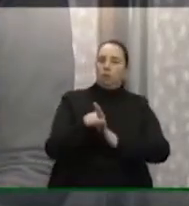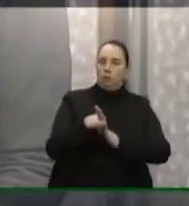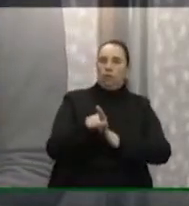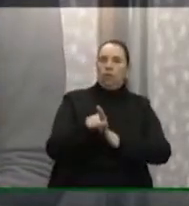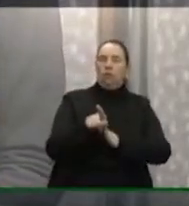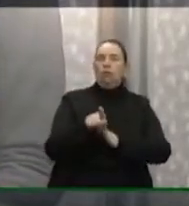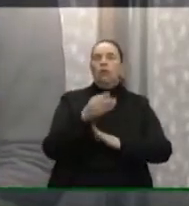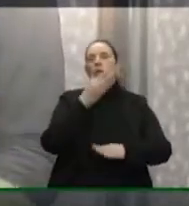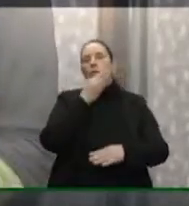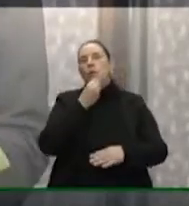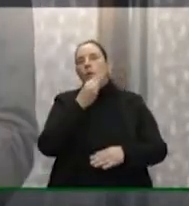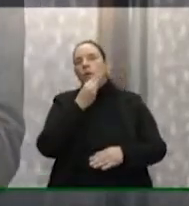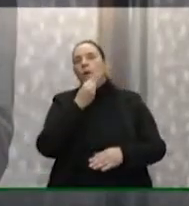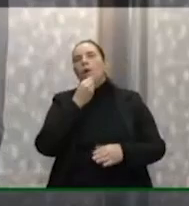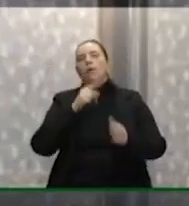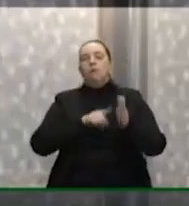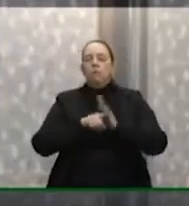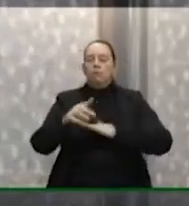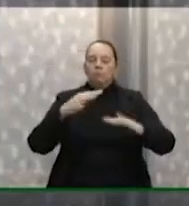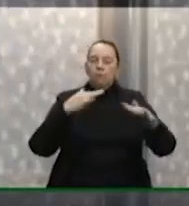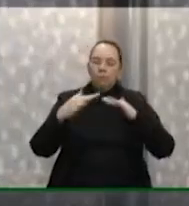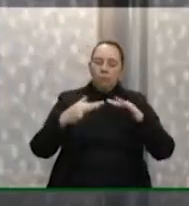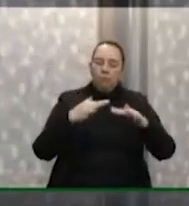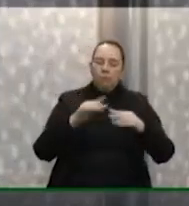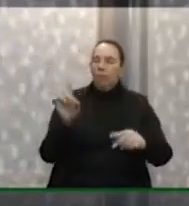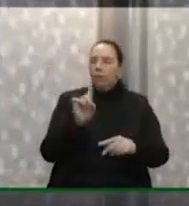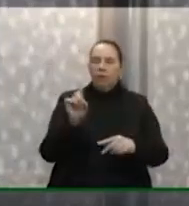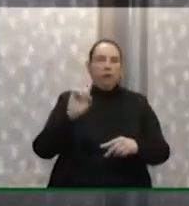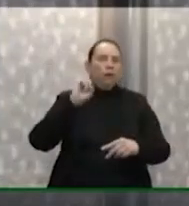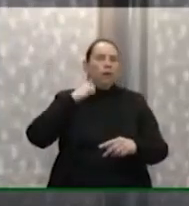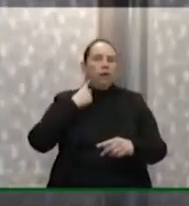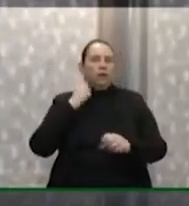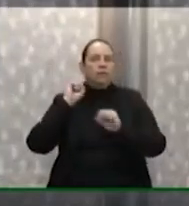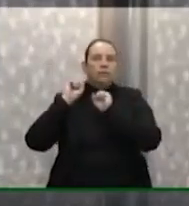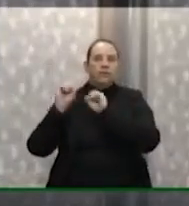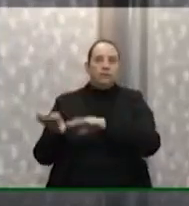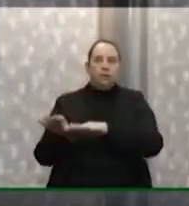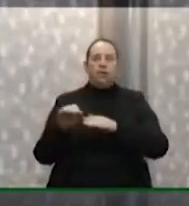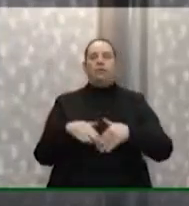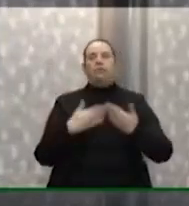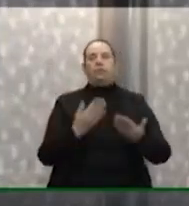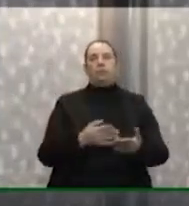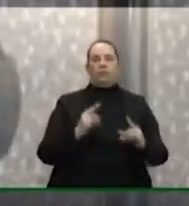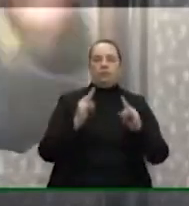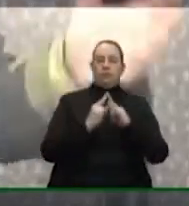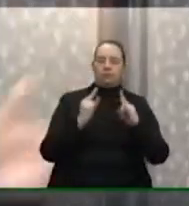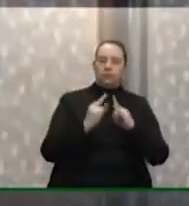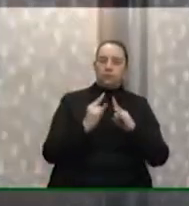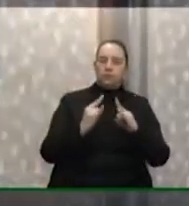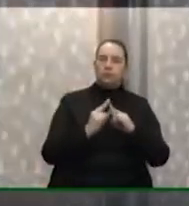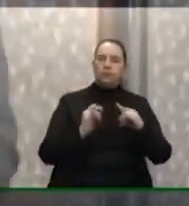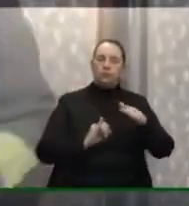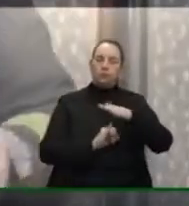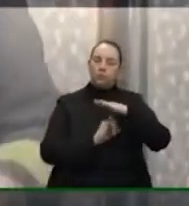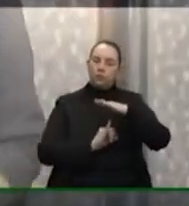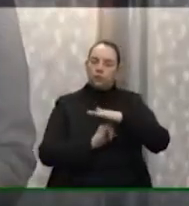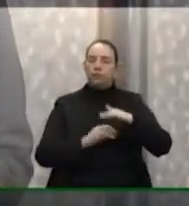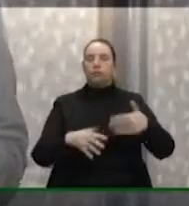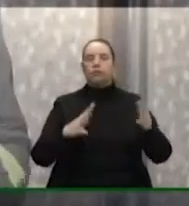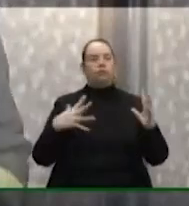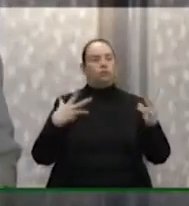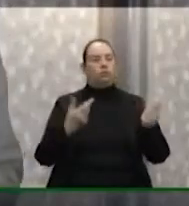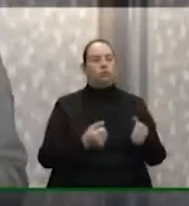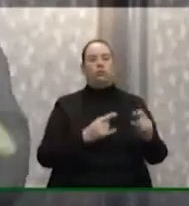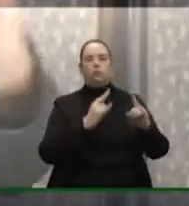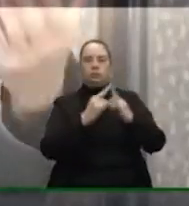meneg que consultou o movimento não a lixão que compôs esse movimento e Instituto Federal todas as instituições lá estamos